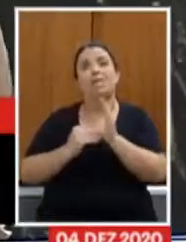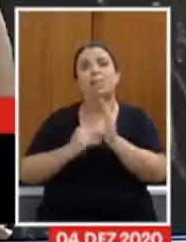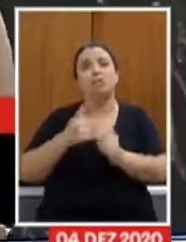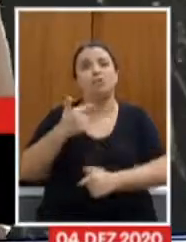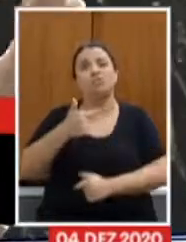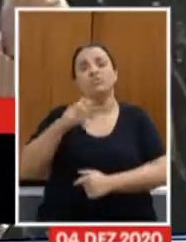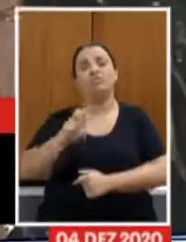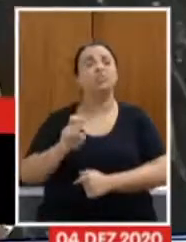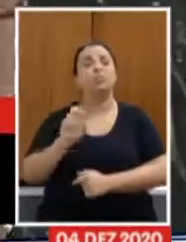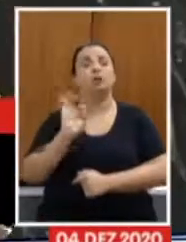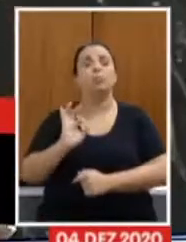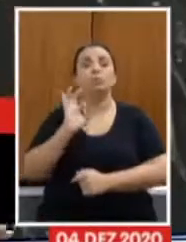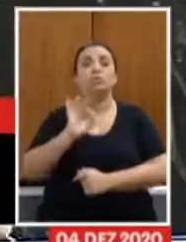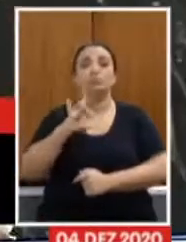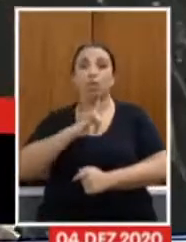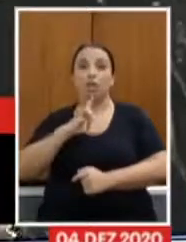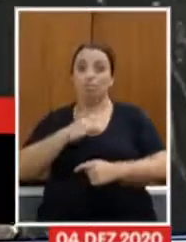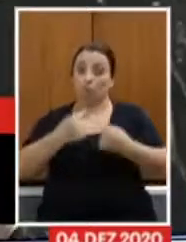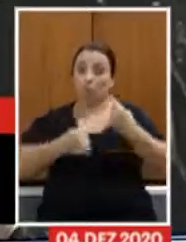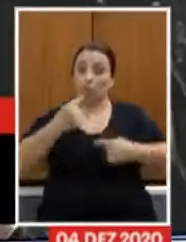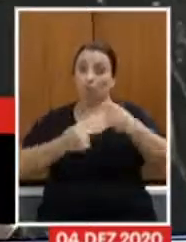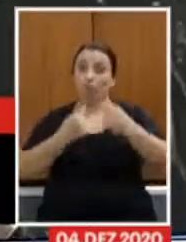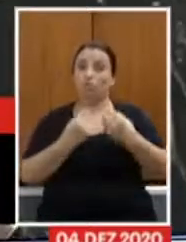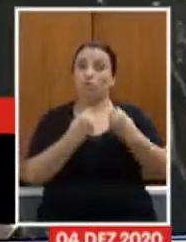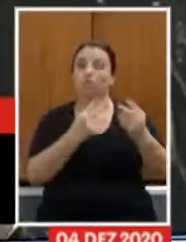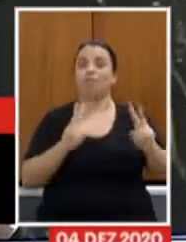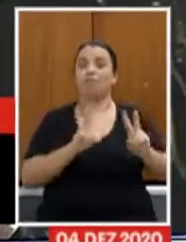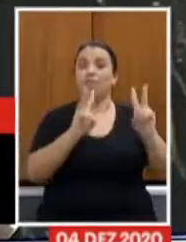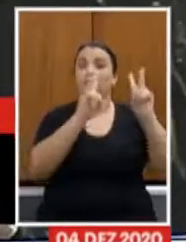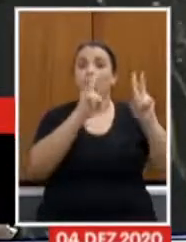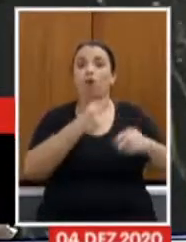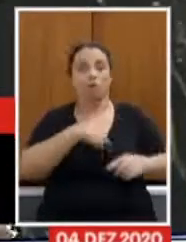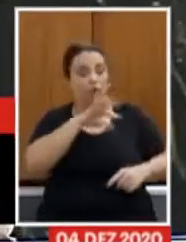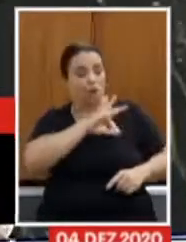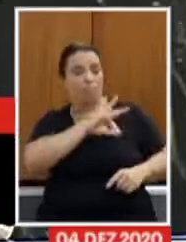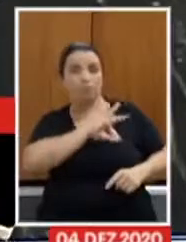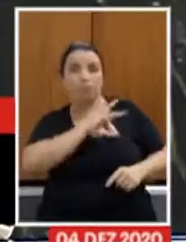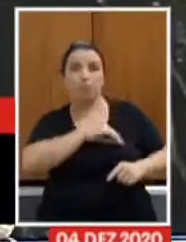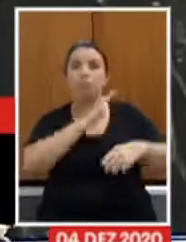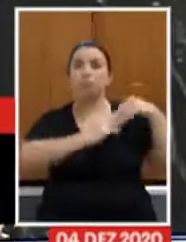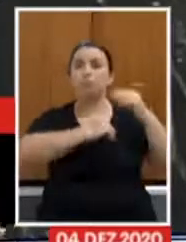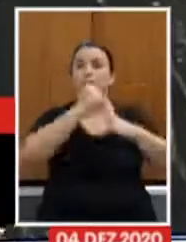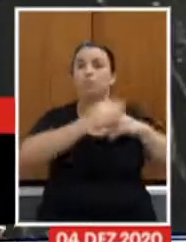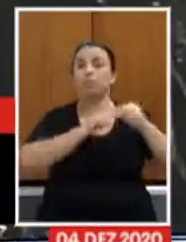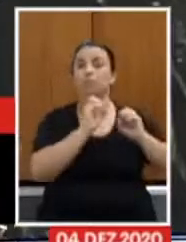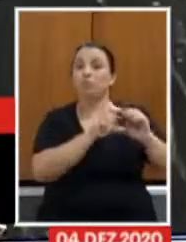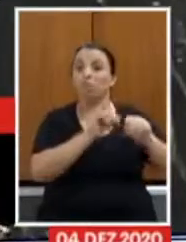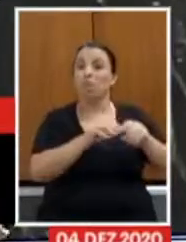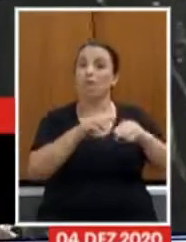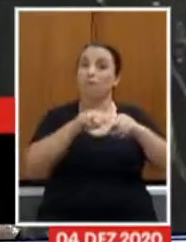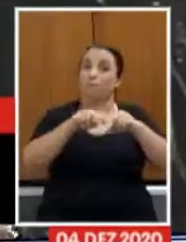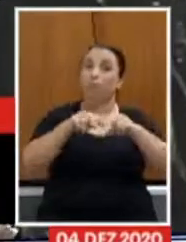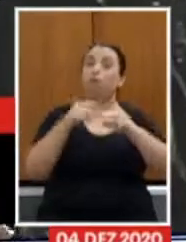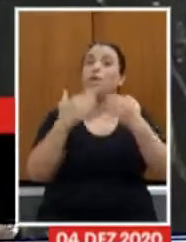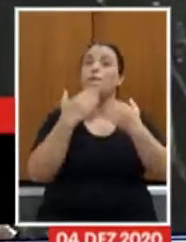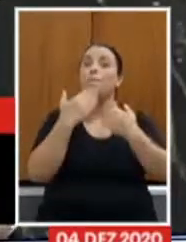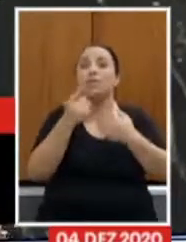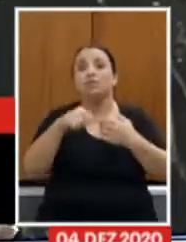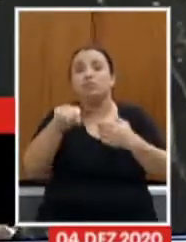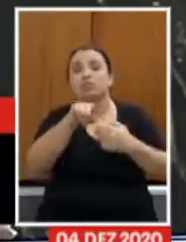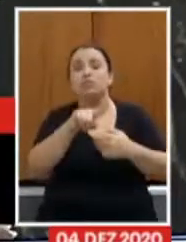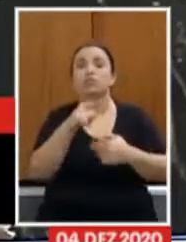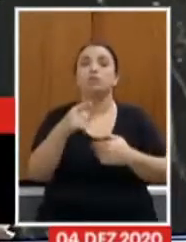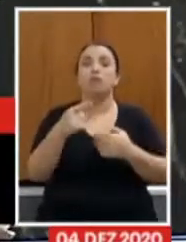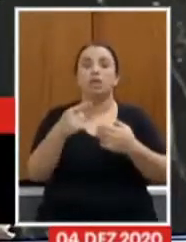uma política de valorização e da remuneração dos profissionais da educação. Por isso, eu peço aos colegas que estão presencialmente